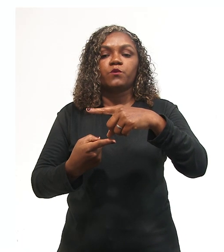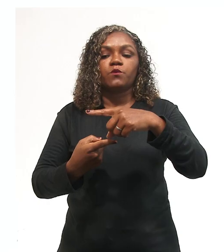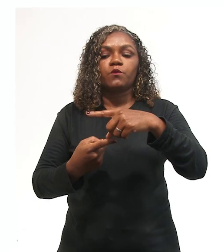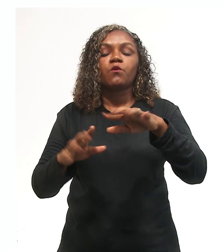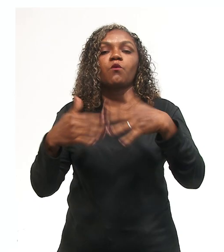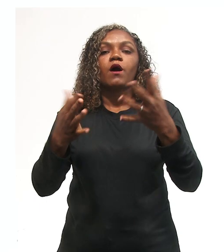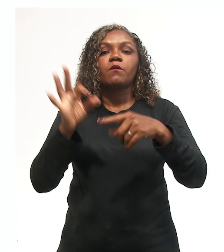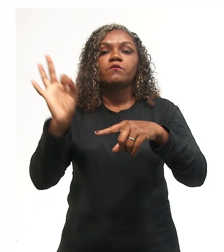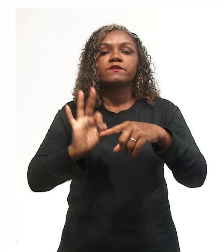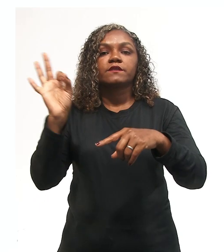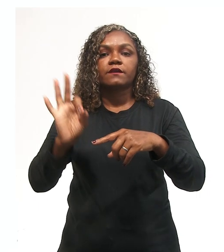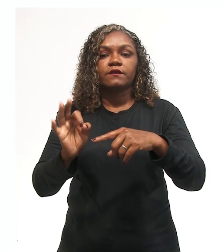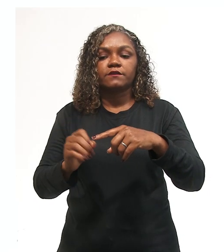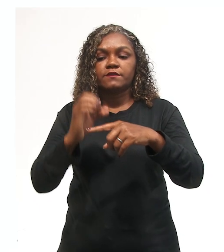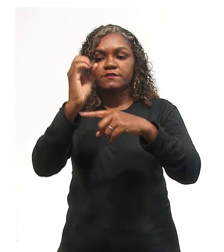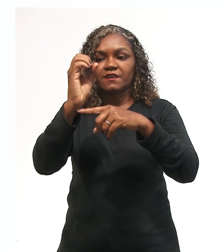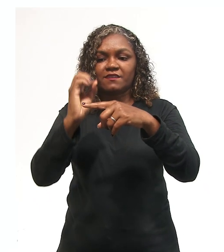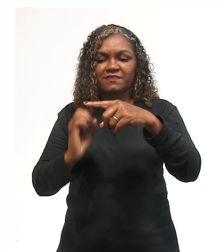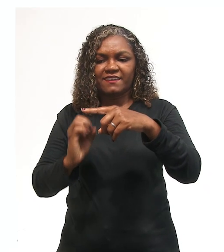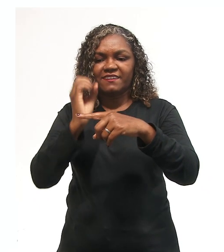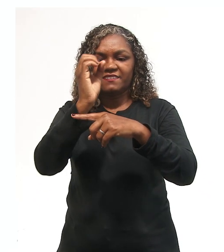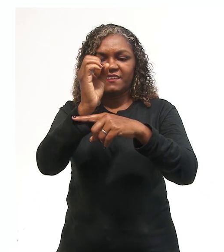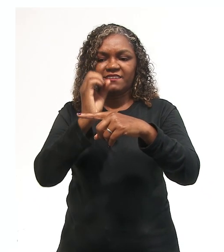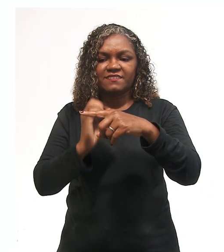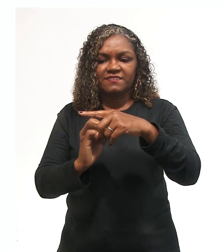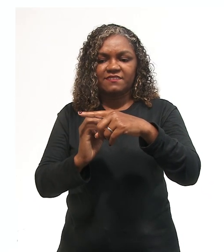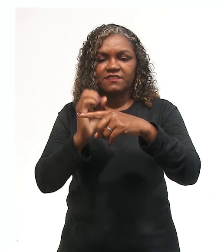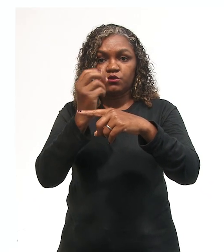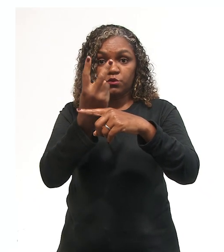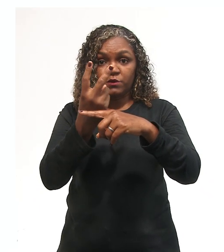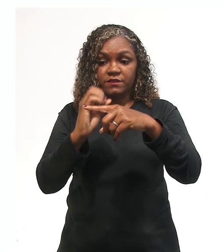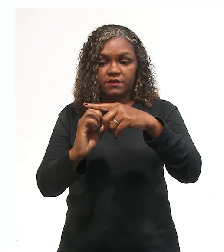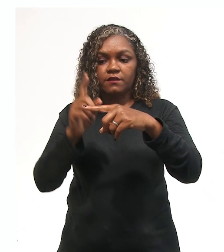aqui, cancela, a gente vai ter